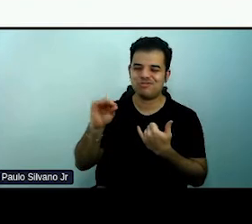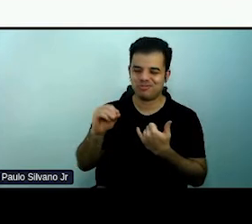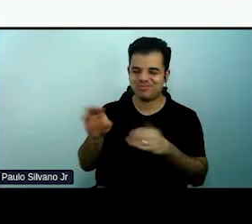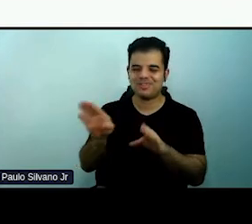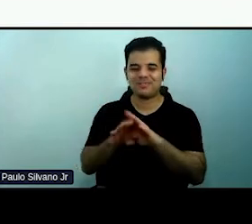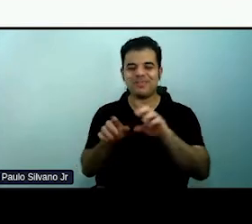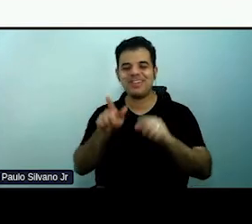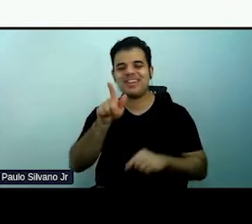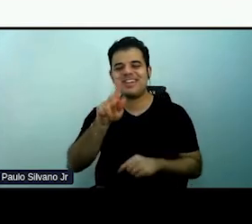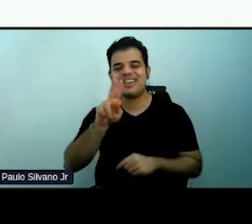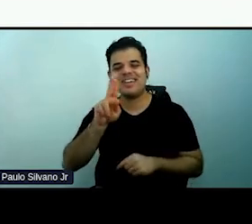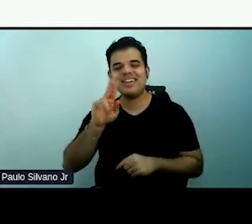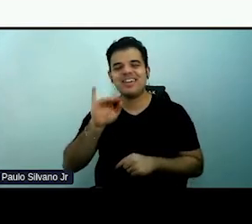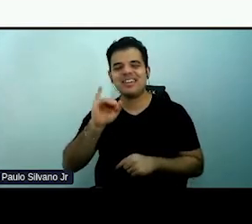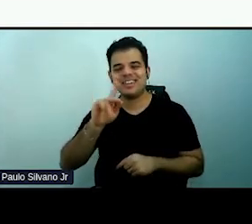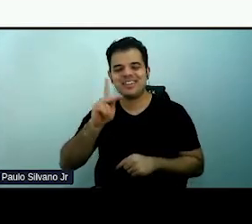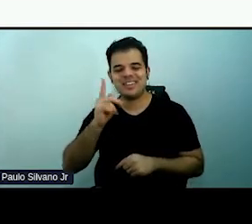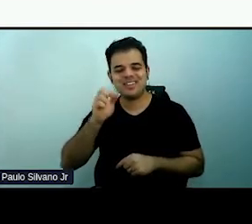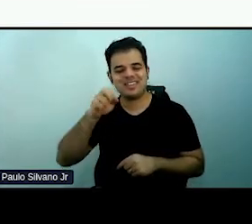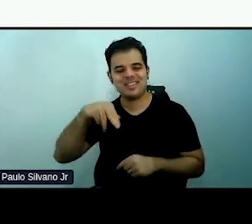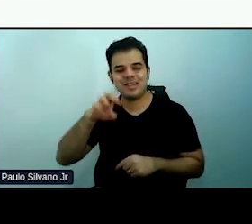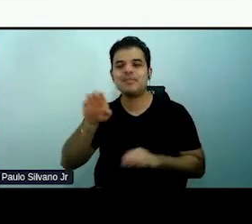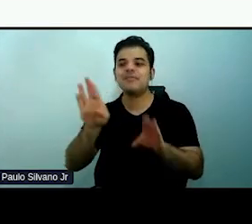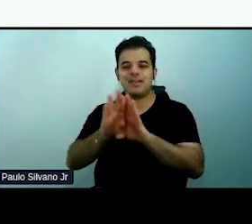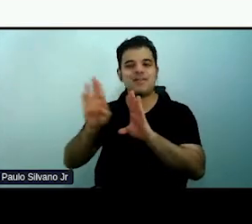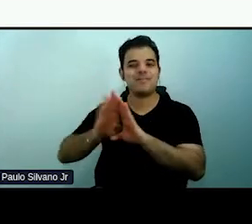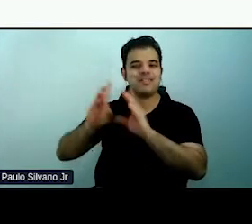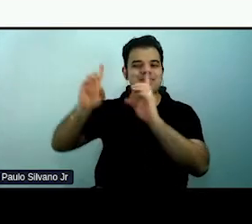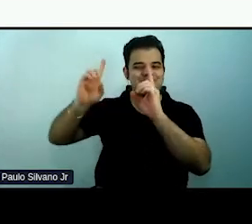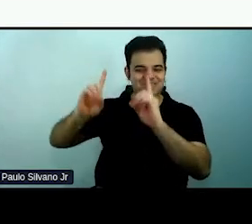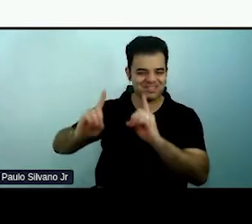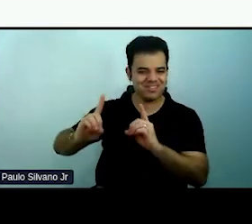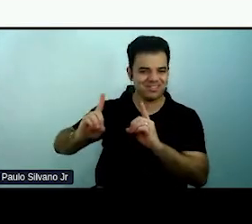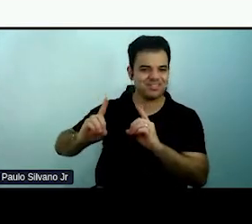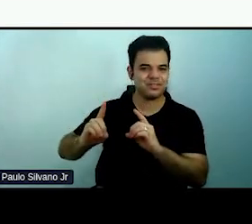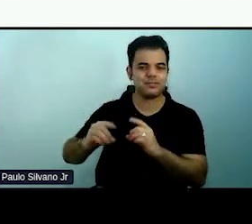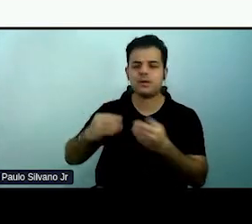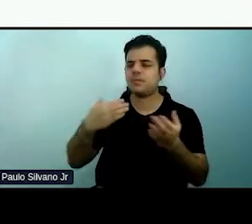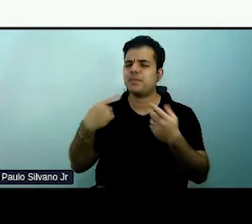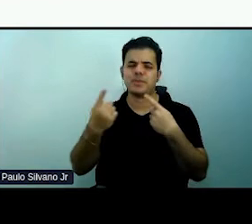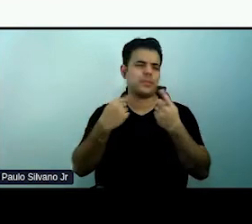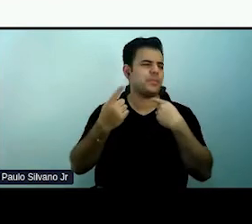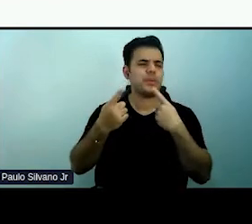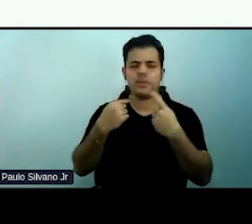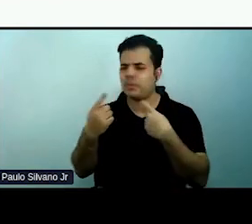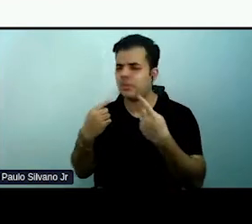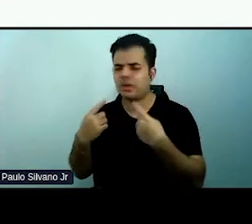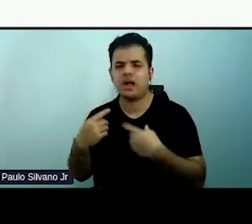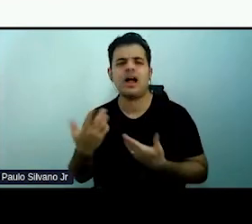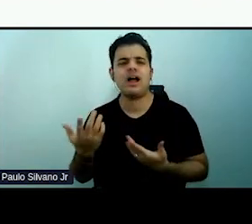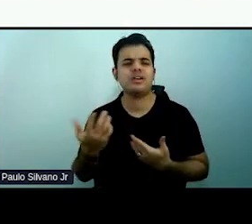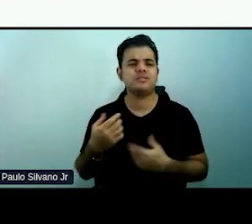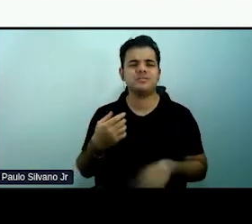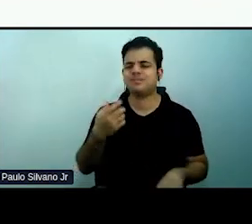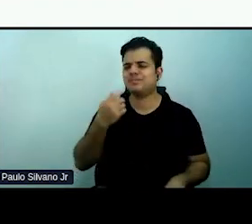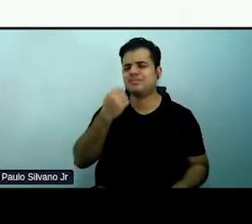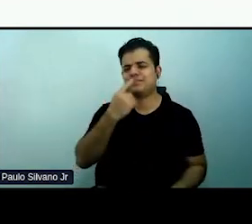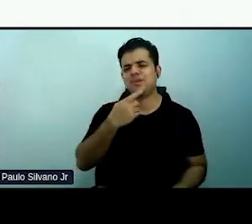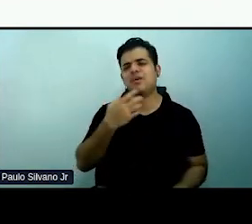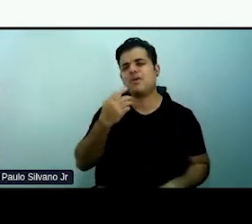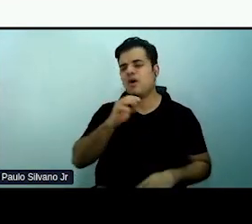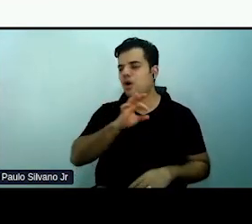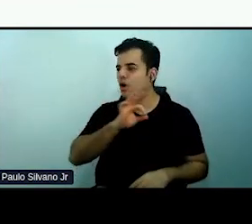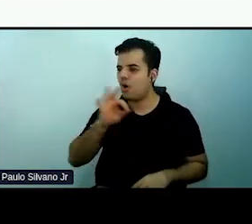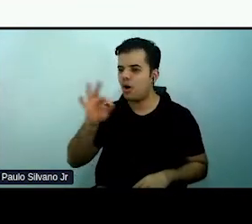nosso coordenador de RH, que também é uma pessoa com deficiência, conversando com outras pessoas e tal, e aí eu falei, cara, pô,